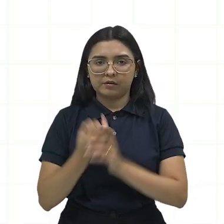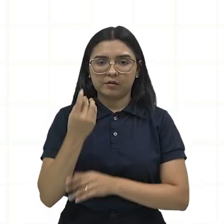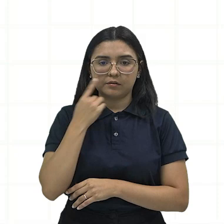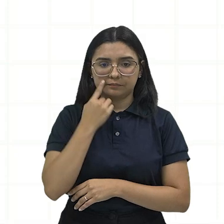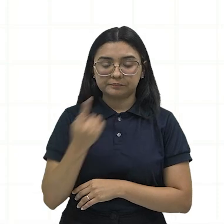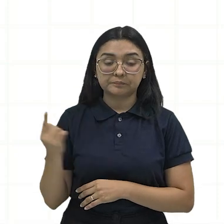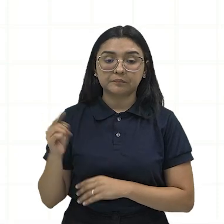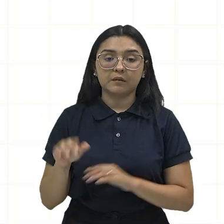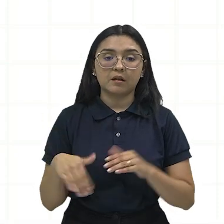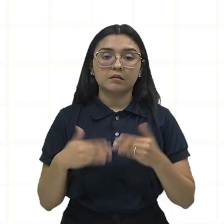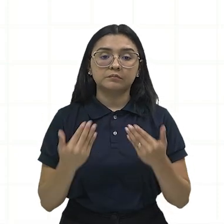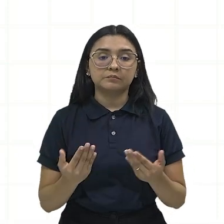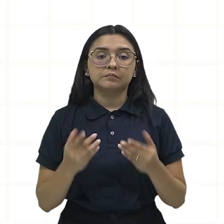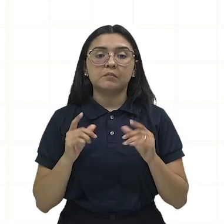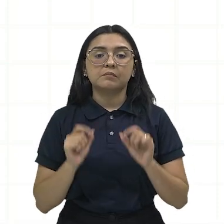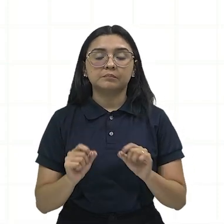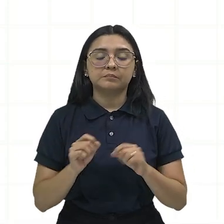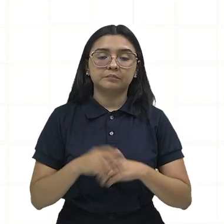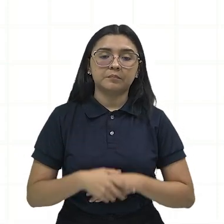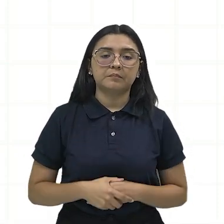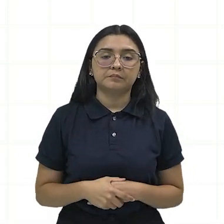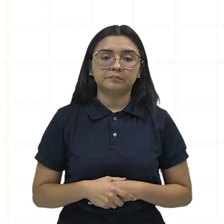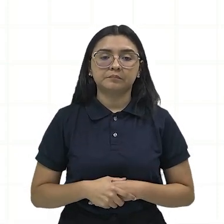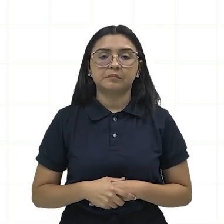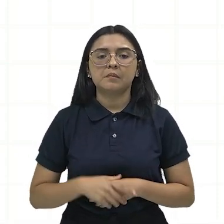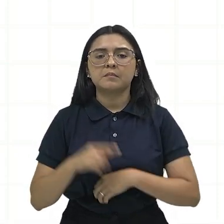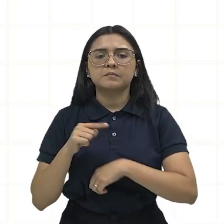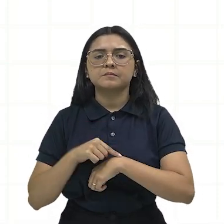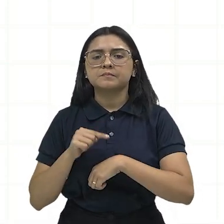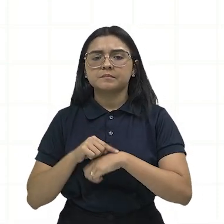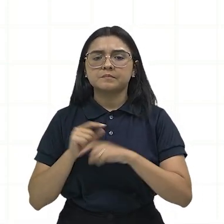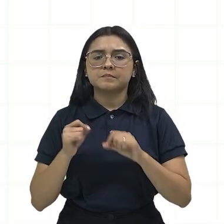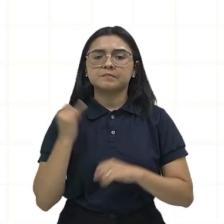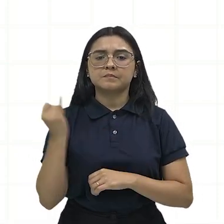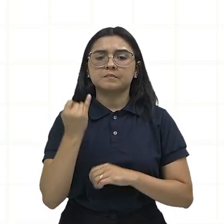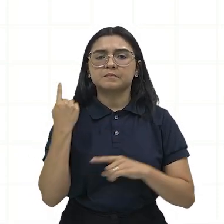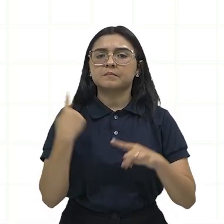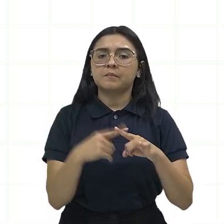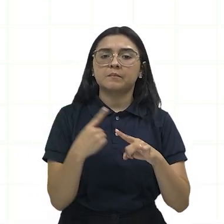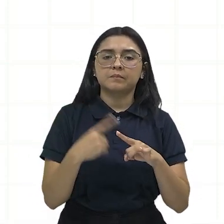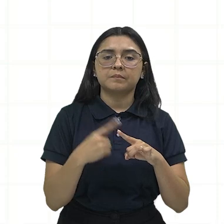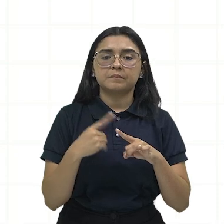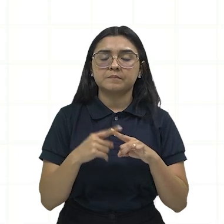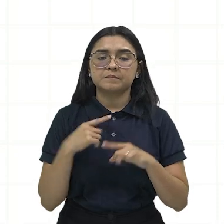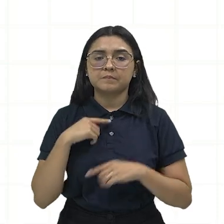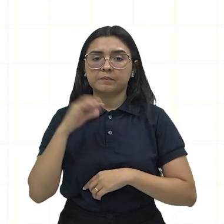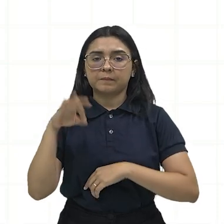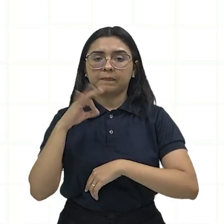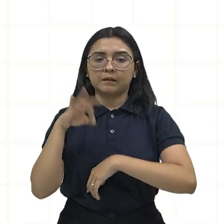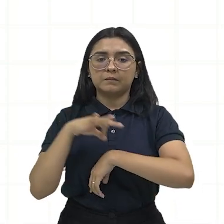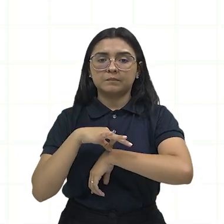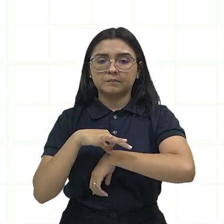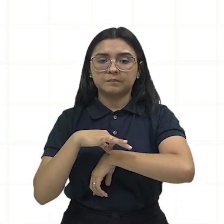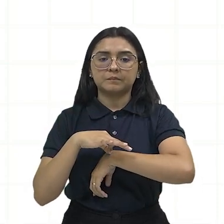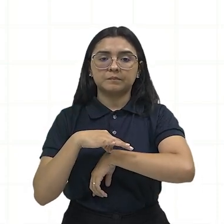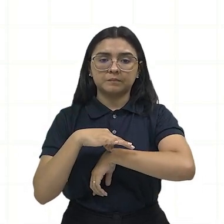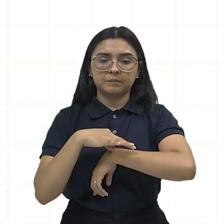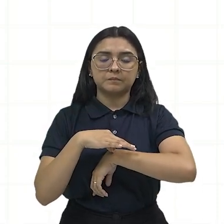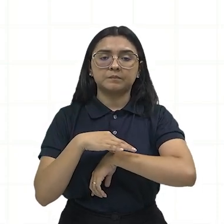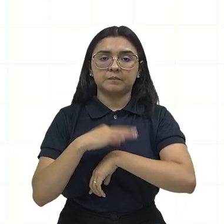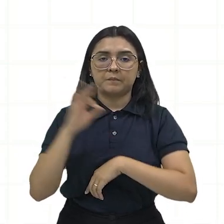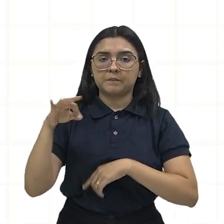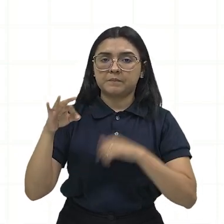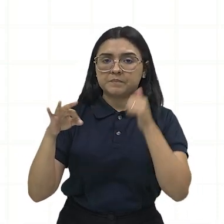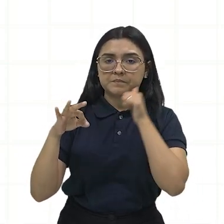gametócitos. E os gametócitos é um momento importante porque o mosquito, a